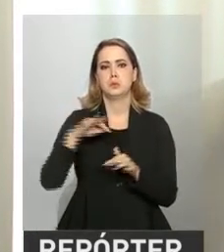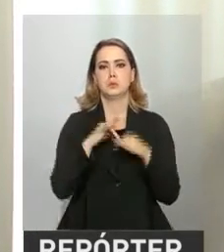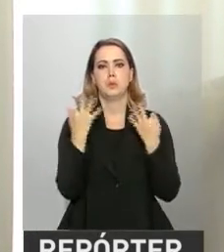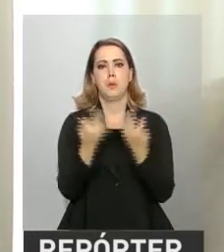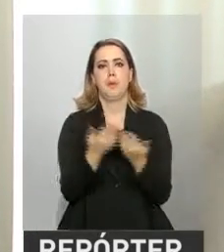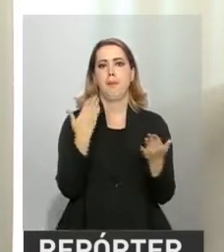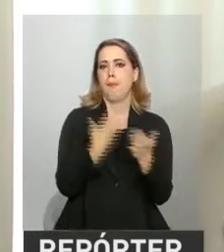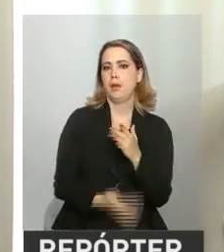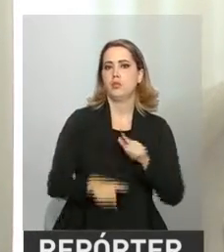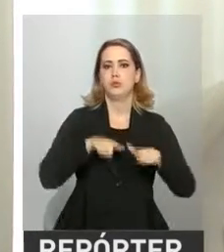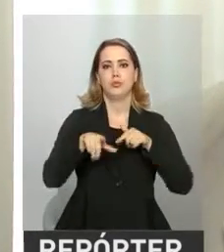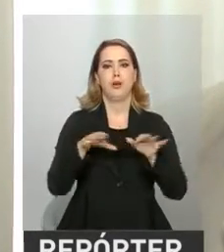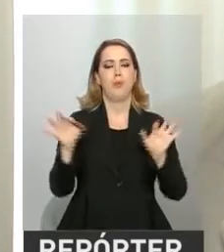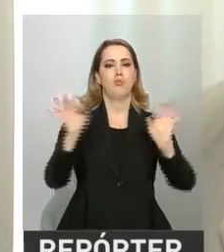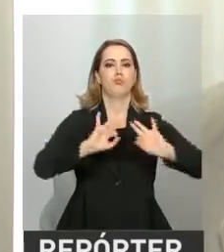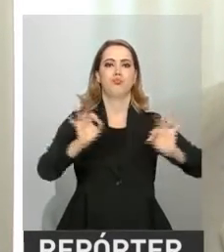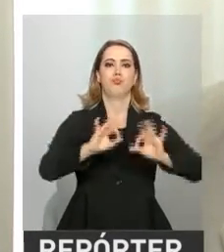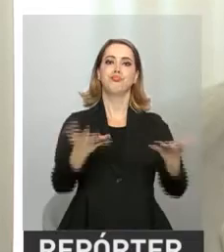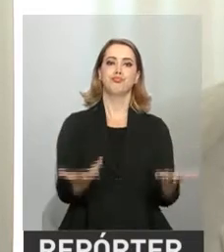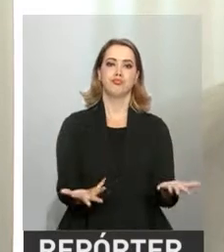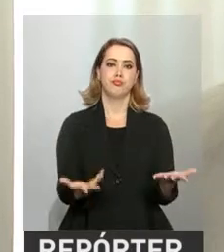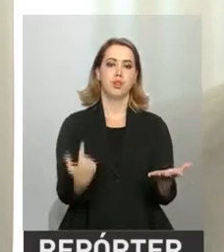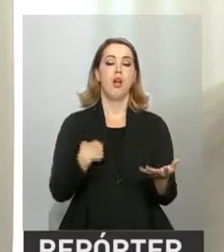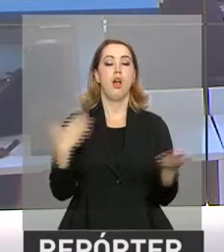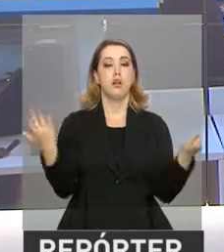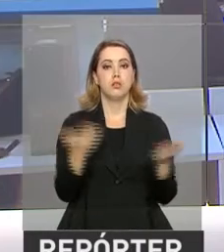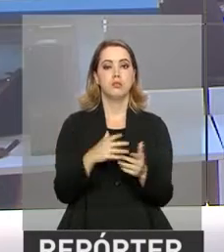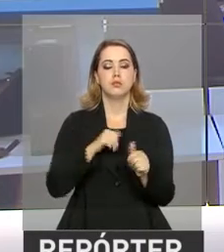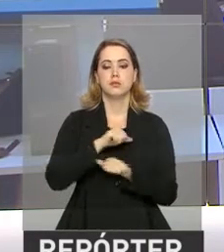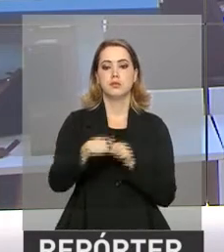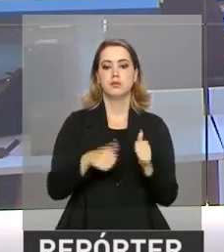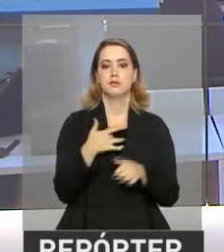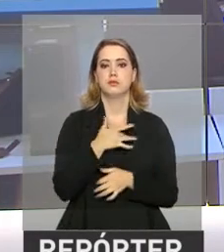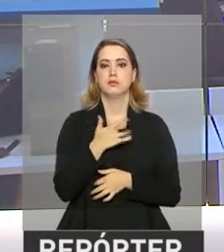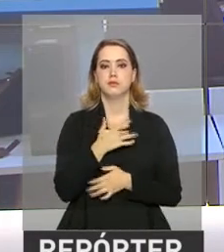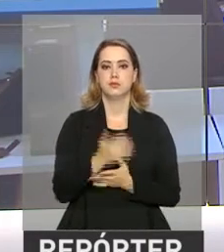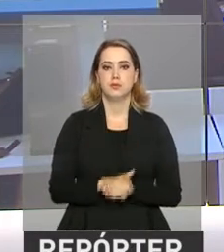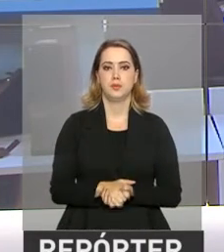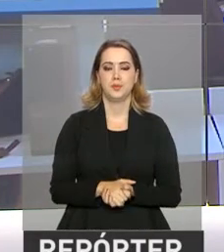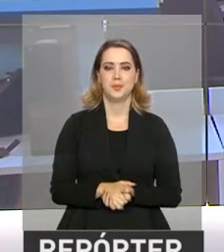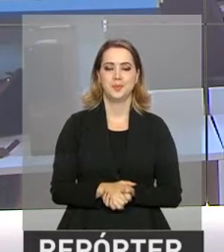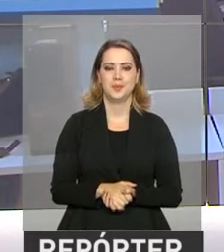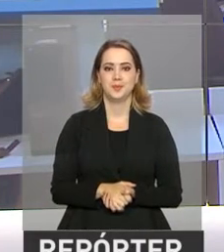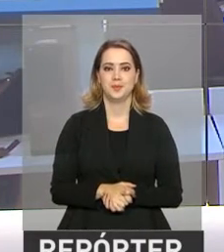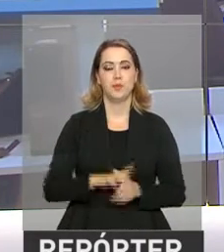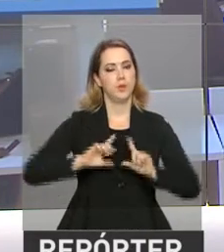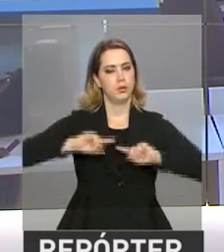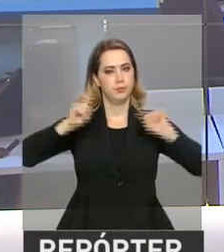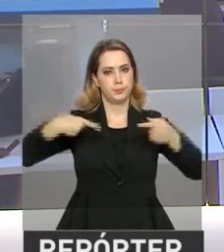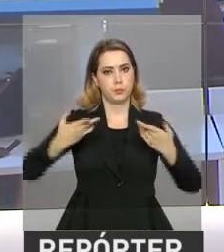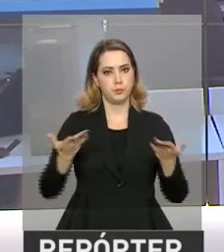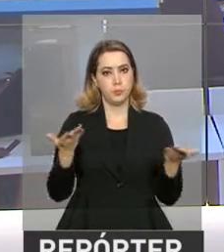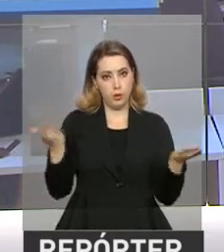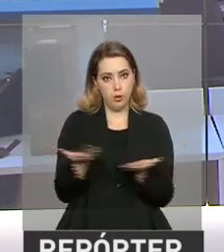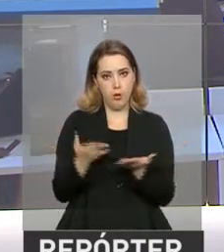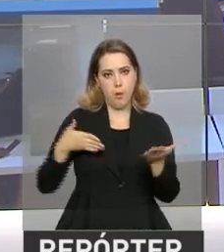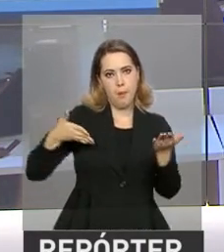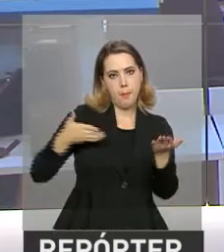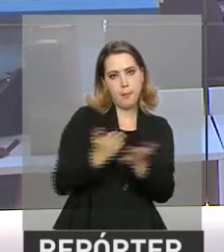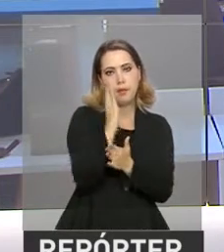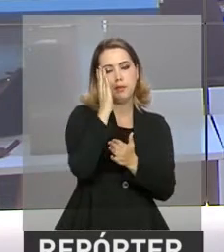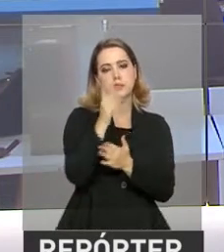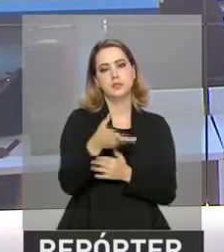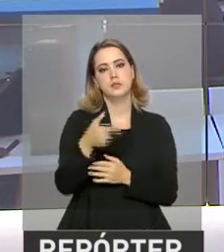ficar sem nada então isso é pra acabar com esse medo aprovada na câmara dos deputados na noite desta terça